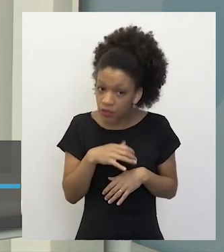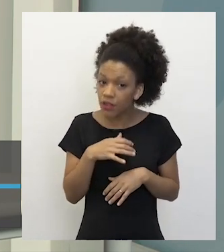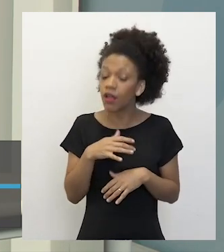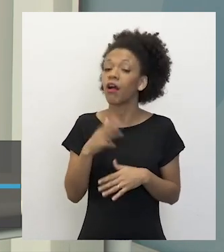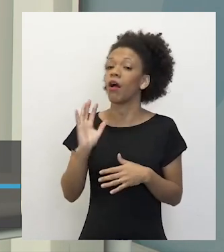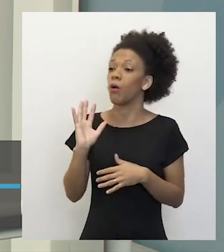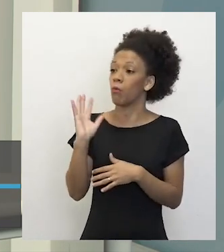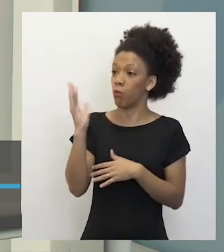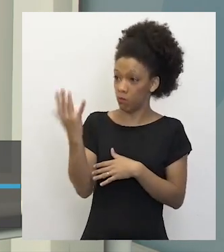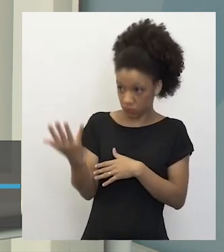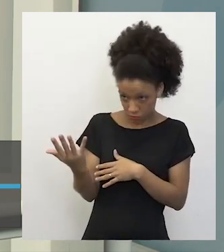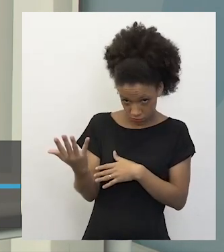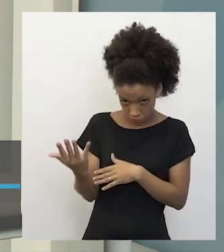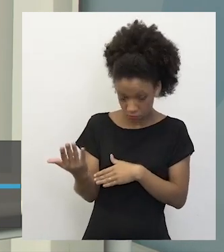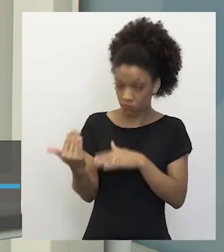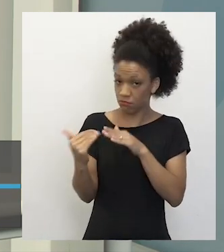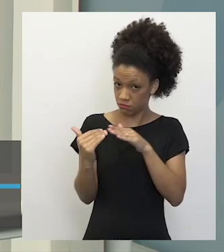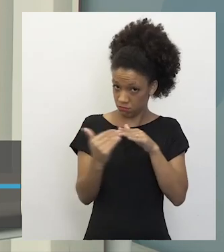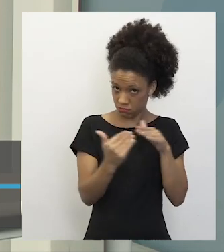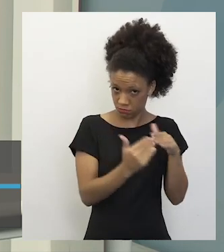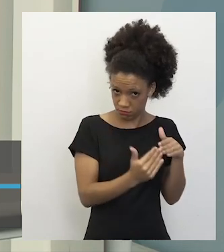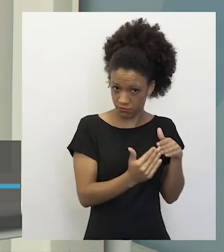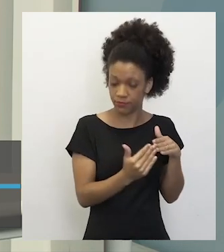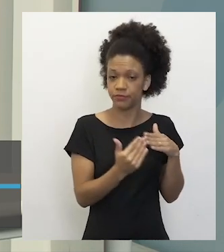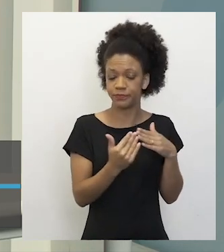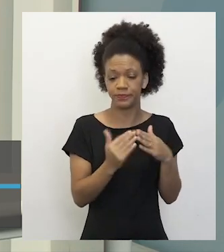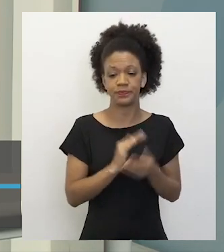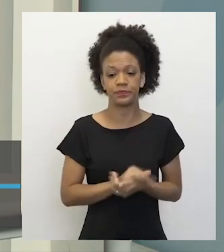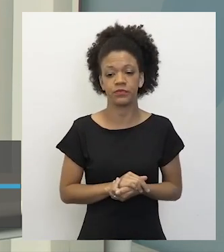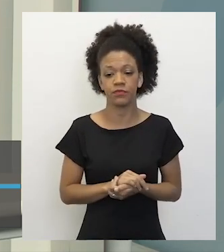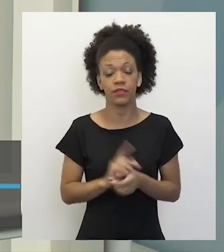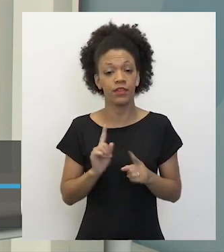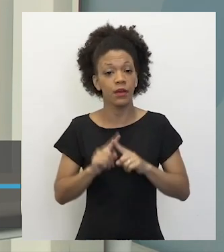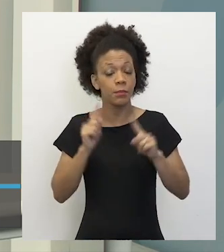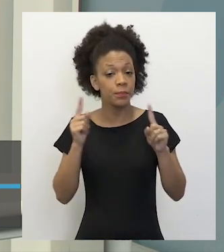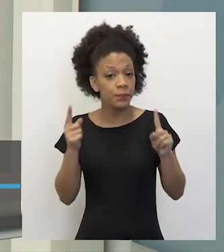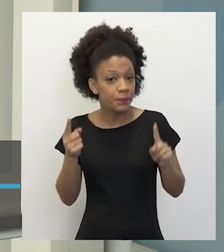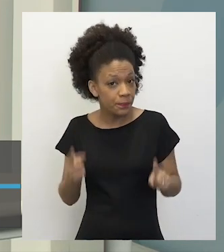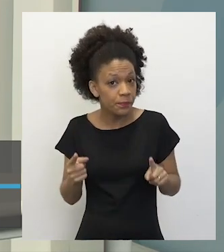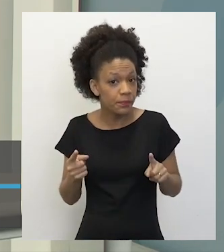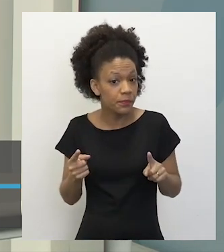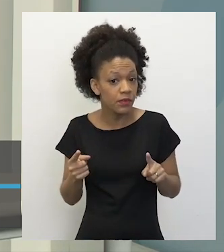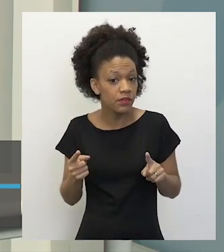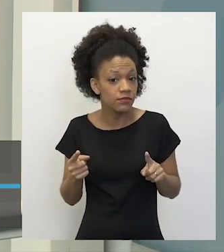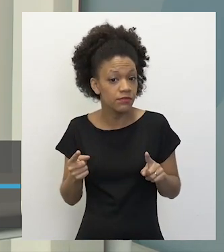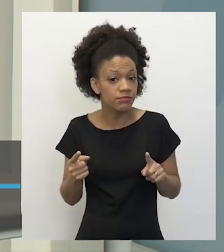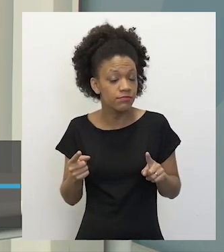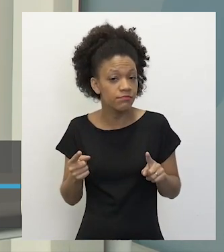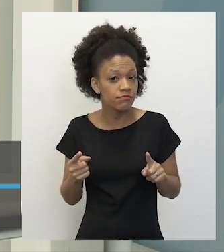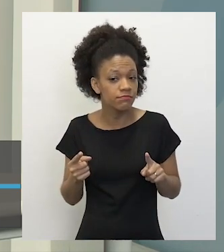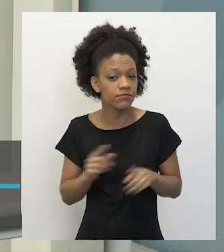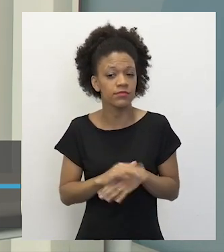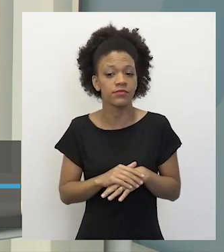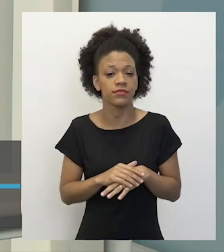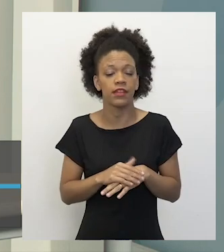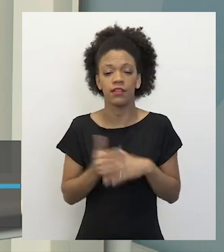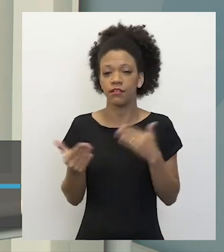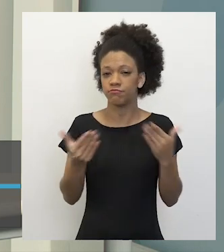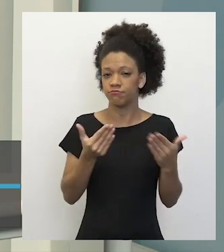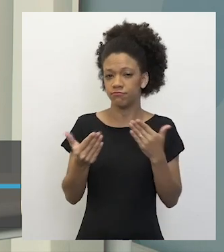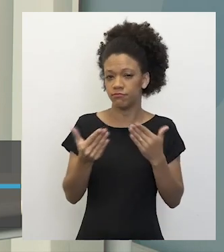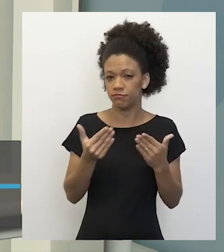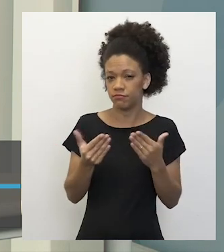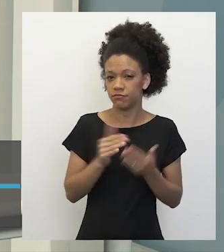fez sentido. O que cada um disse foi coerente. Mas dentro, analisando essa questão,